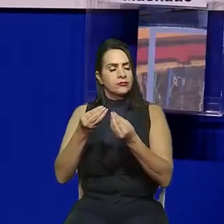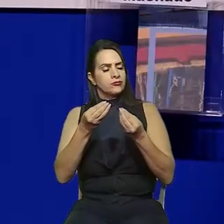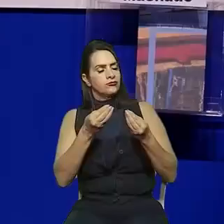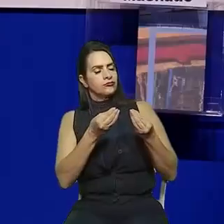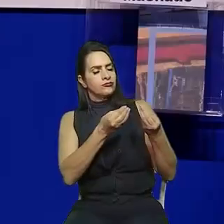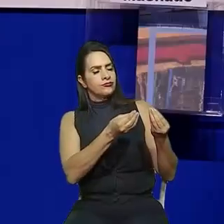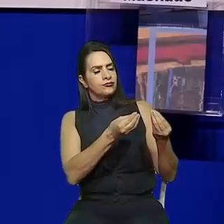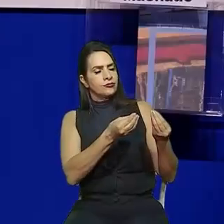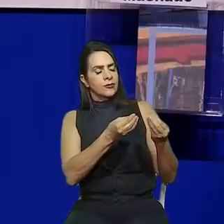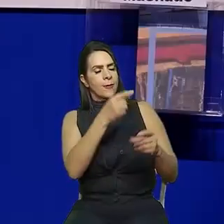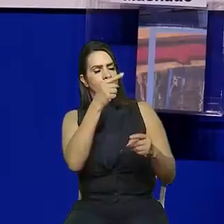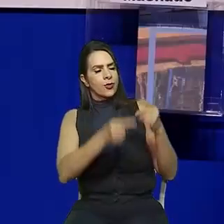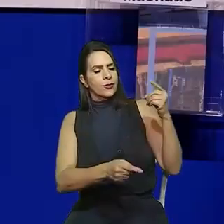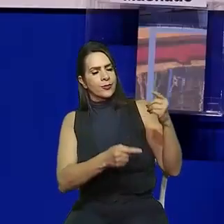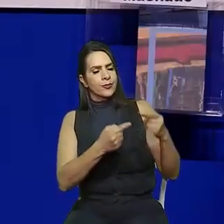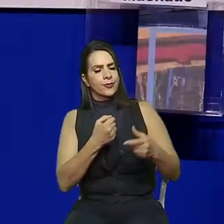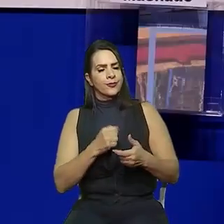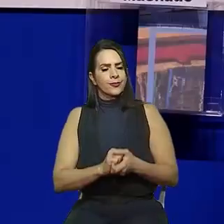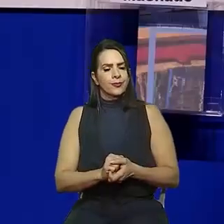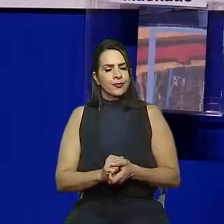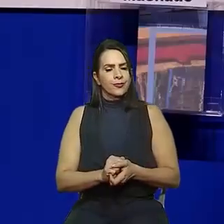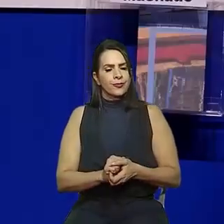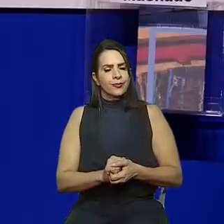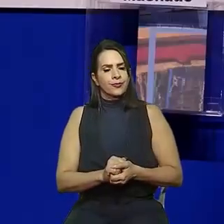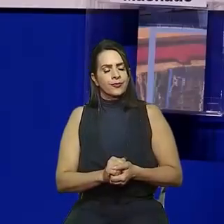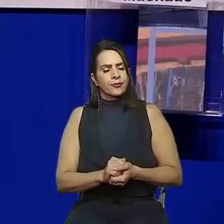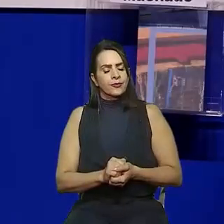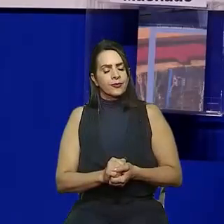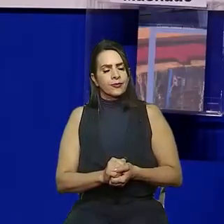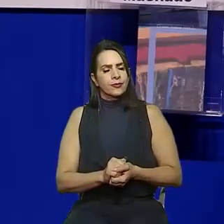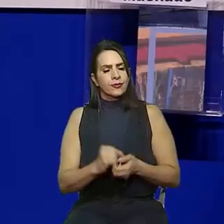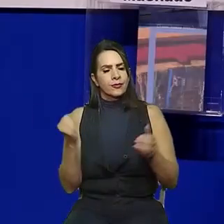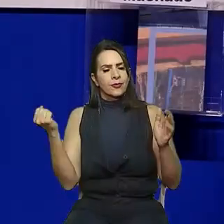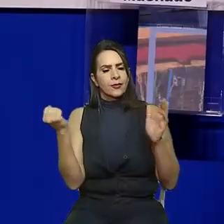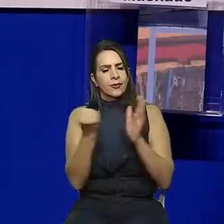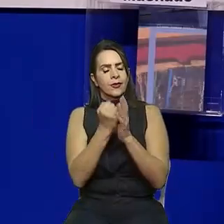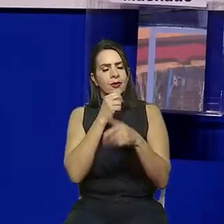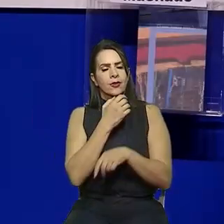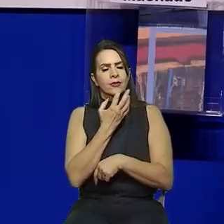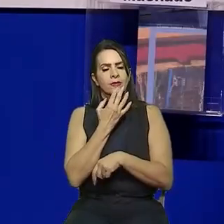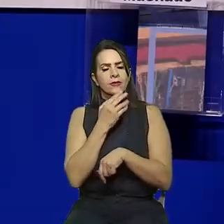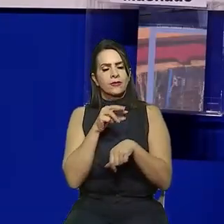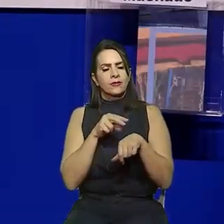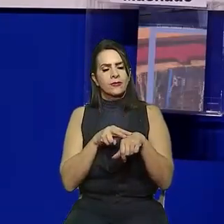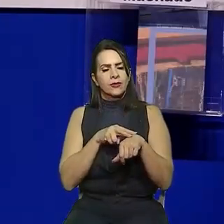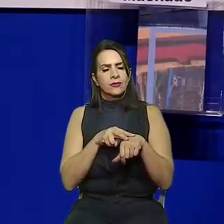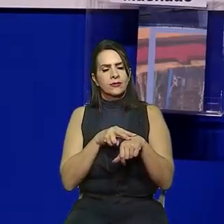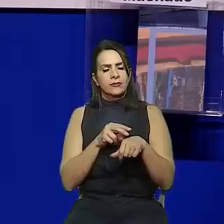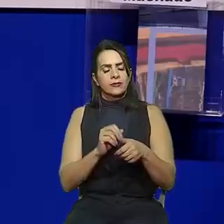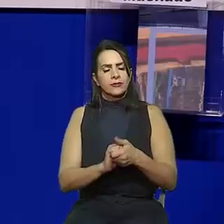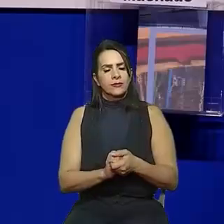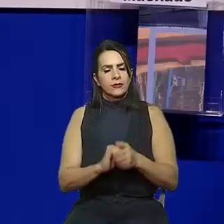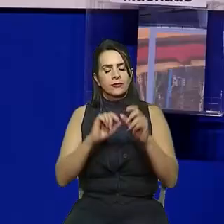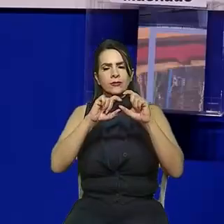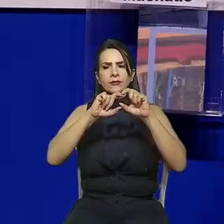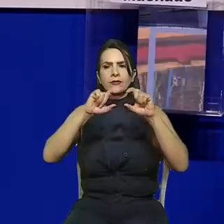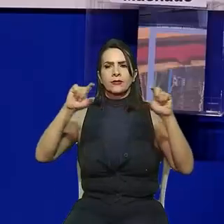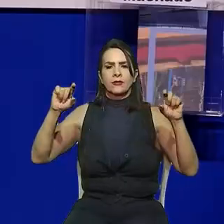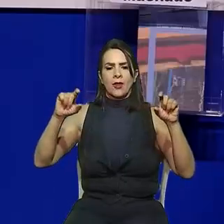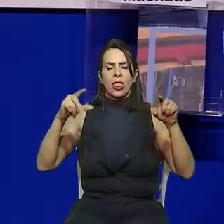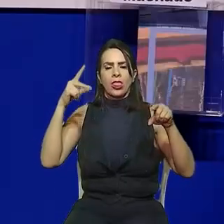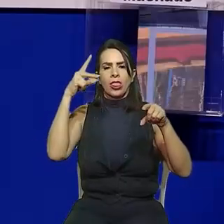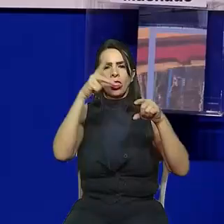está proibida. Era um carimbo verde e escrito,